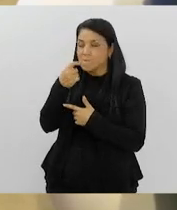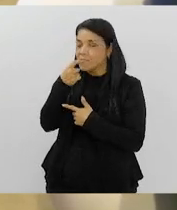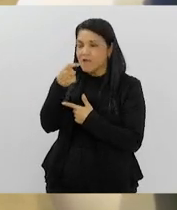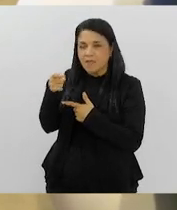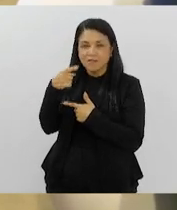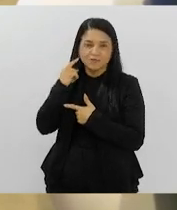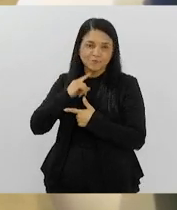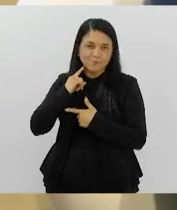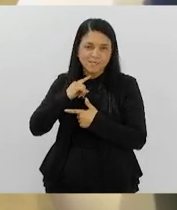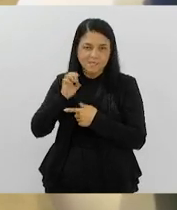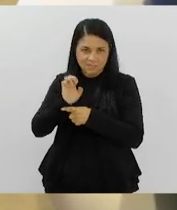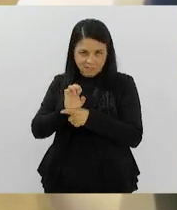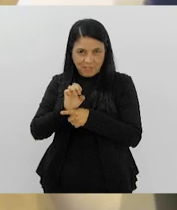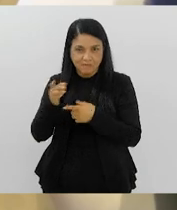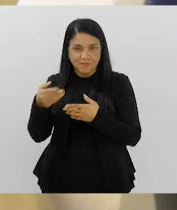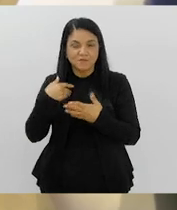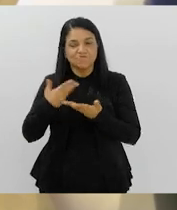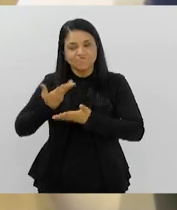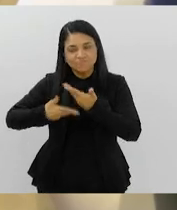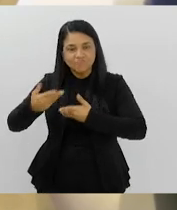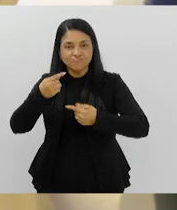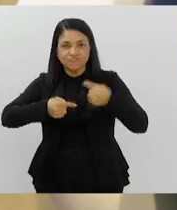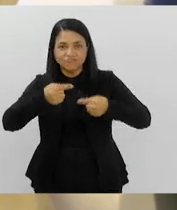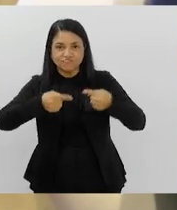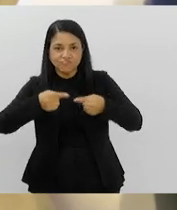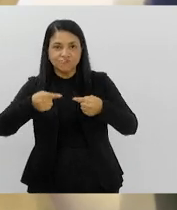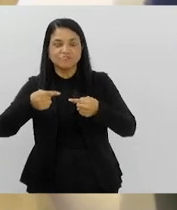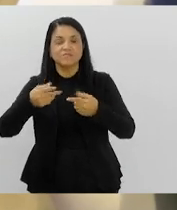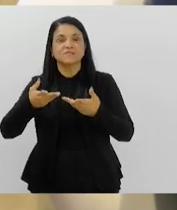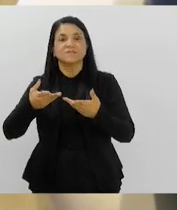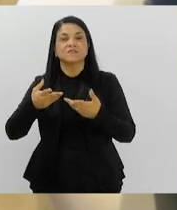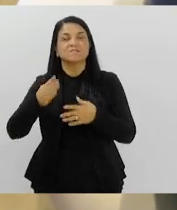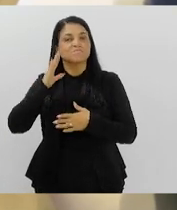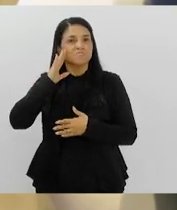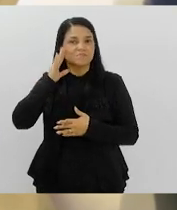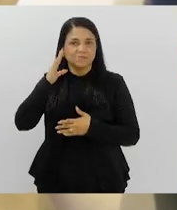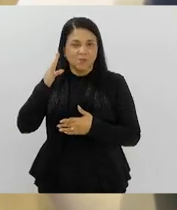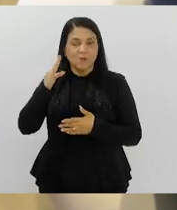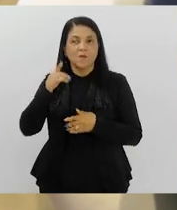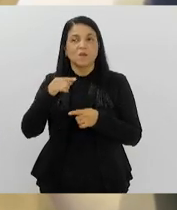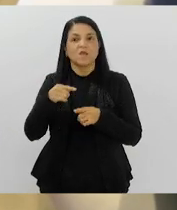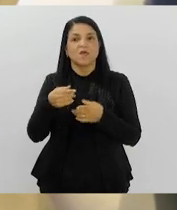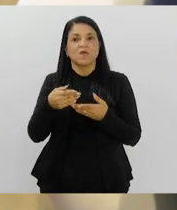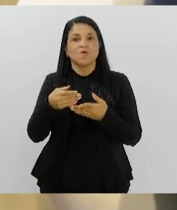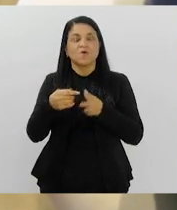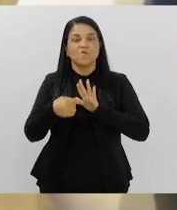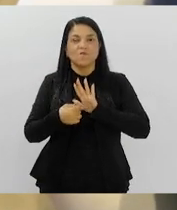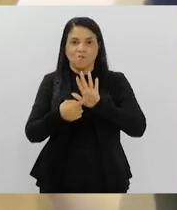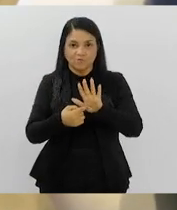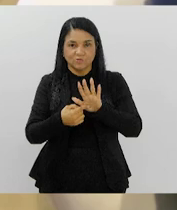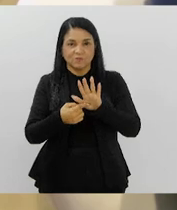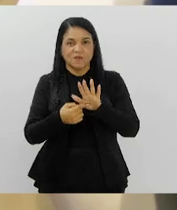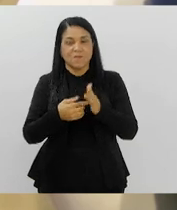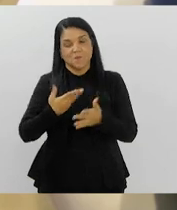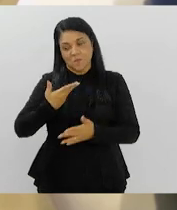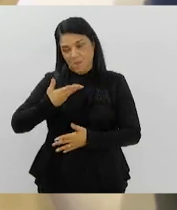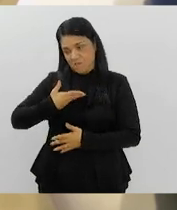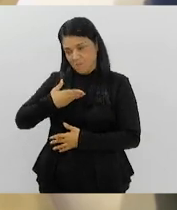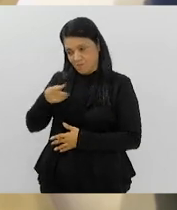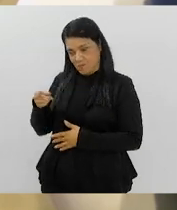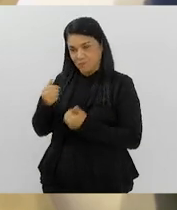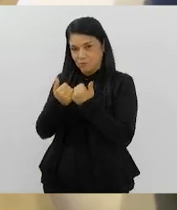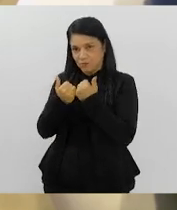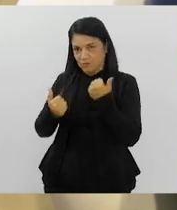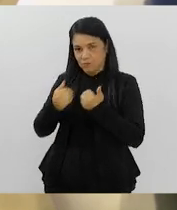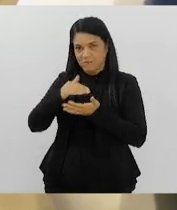muito discutidas, né, entre Minas Gerais e São Paulo, principalmente. Mas eu trouxe aqui, e aí o meu colega subsecretário